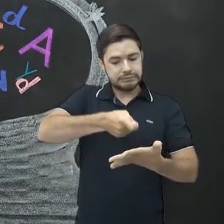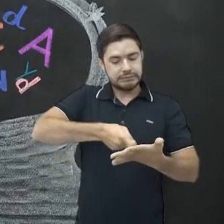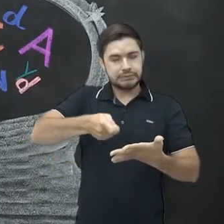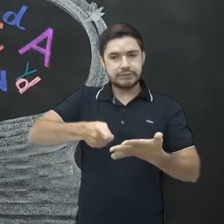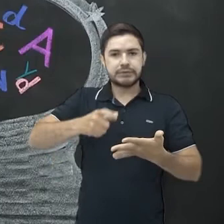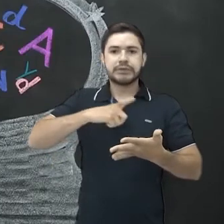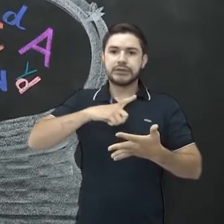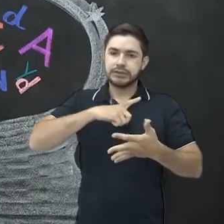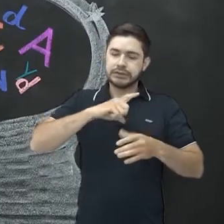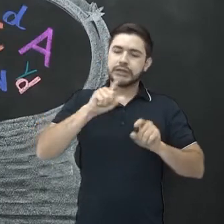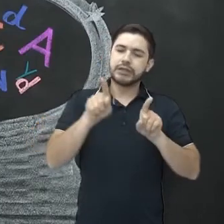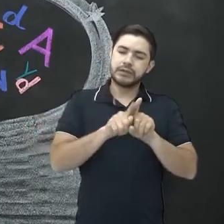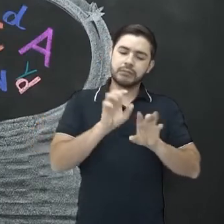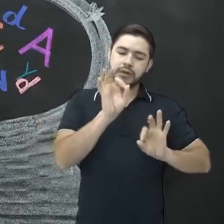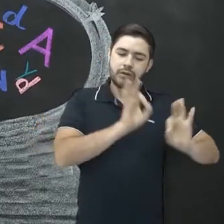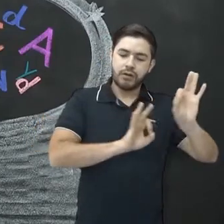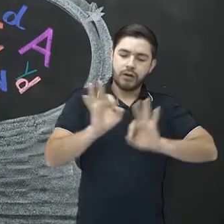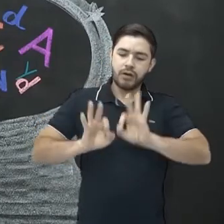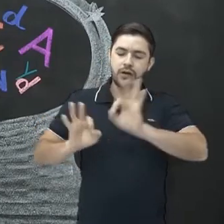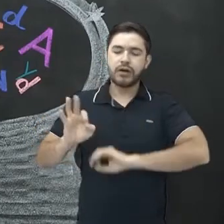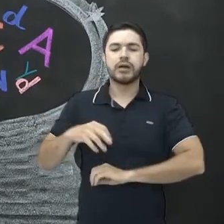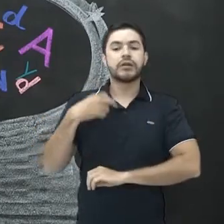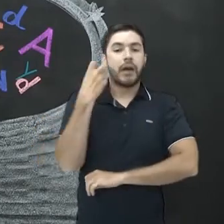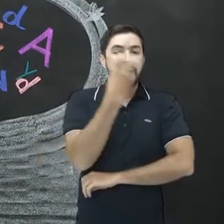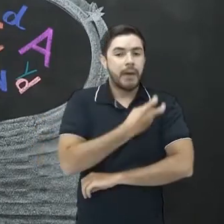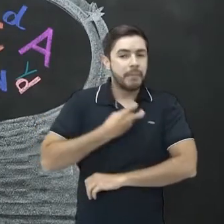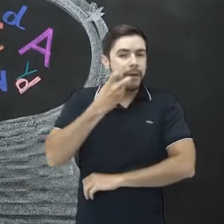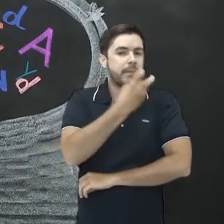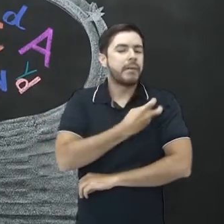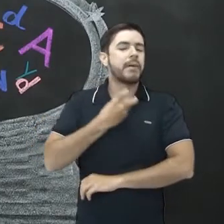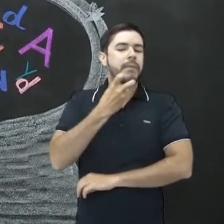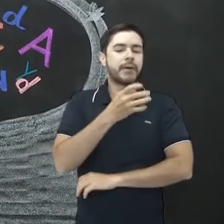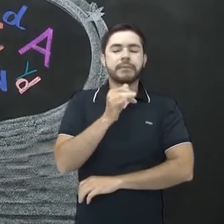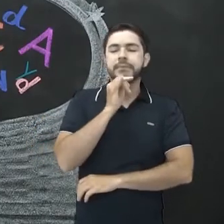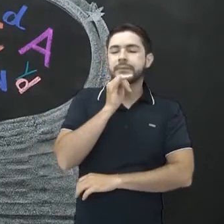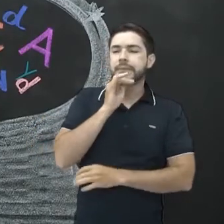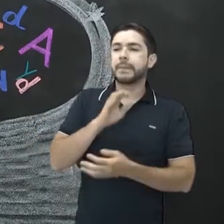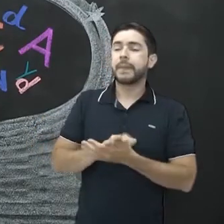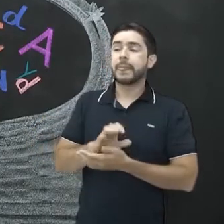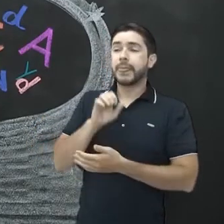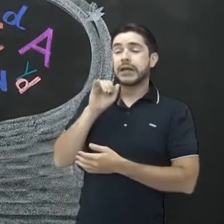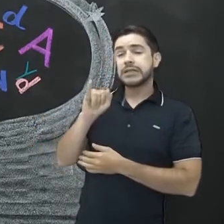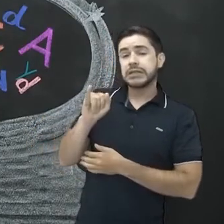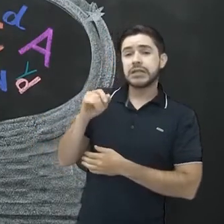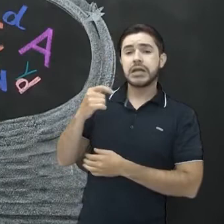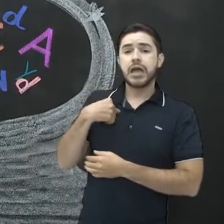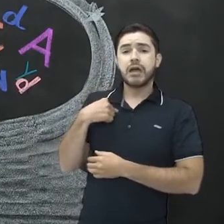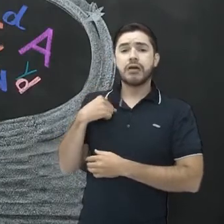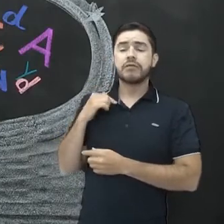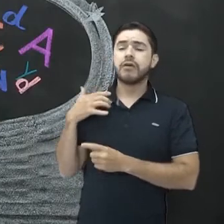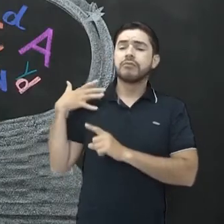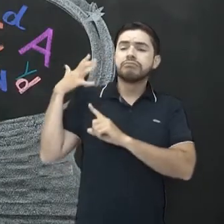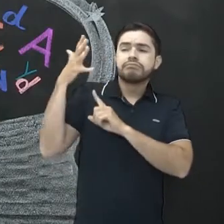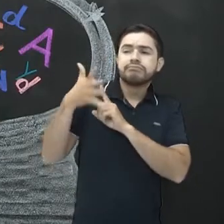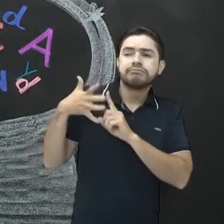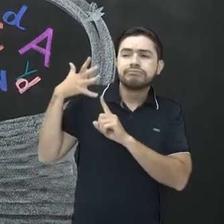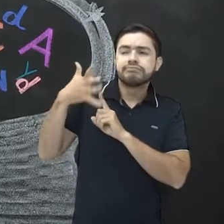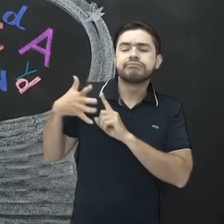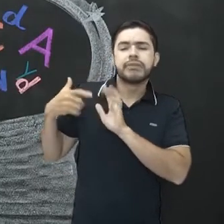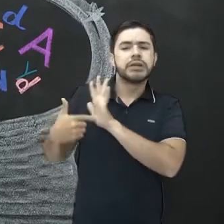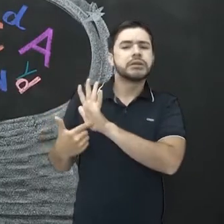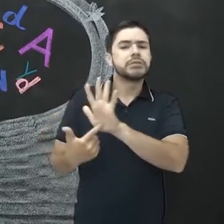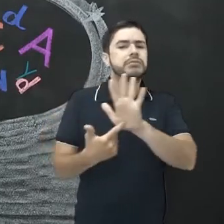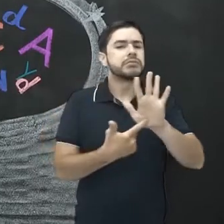uma organização também da oralidade. Perceba você que se você for fazer uma fala para alguém, uma apresentação, um seminário, uma apresentação